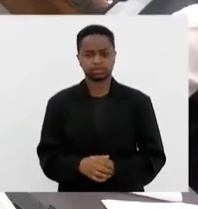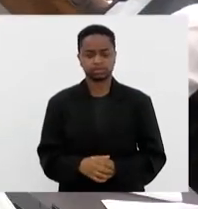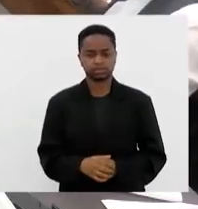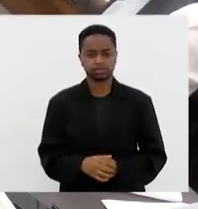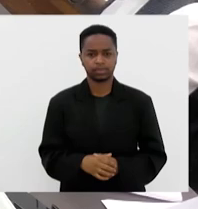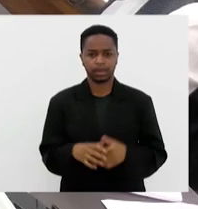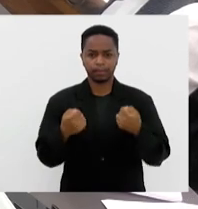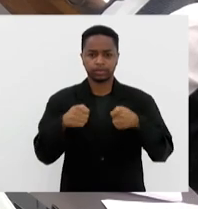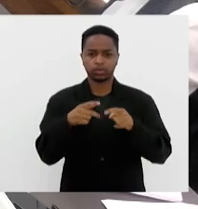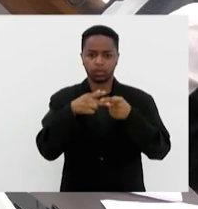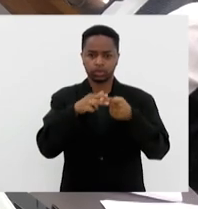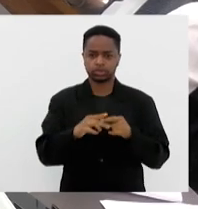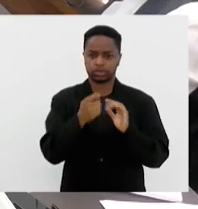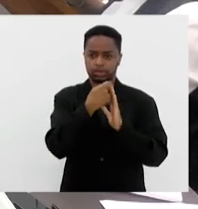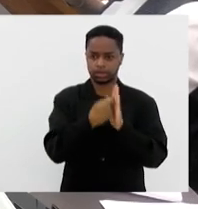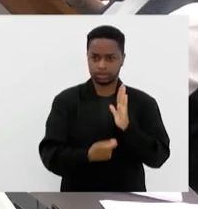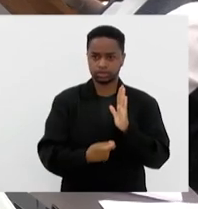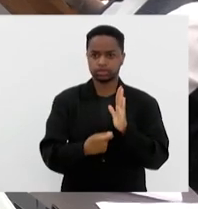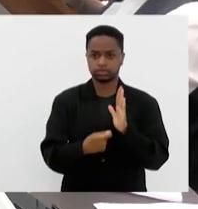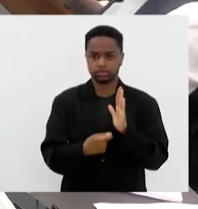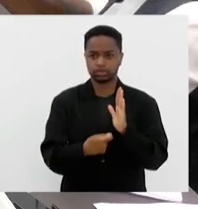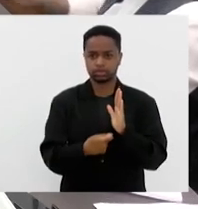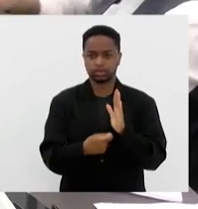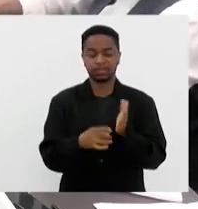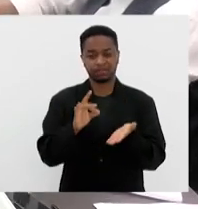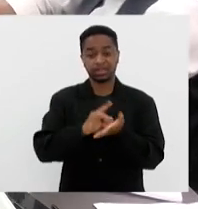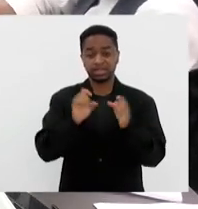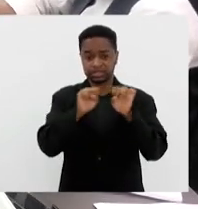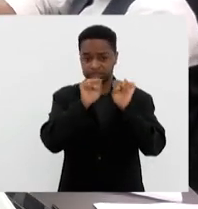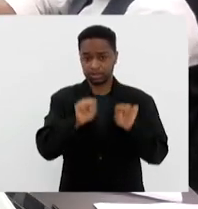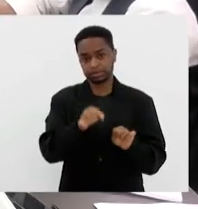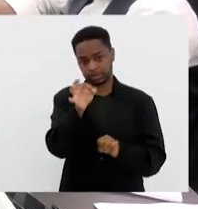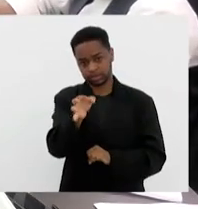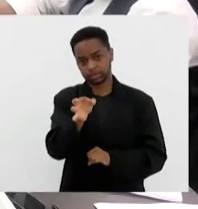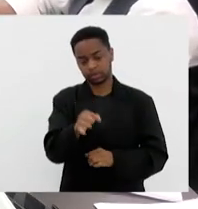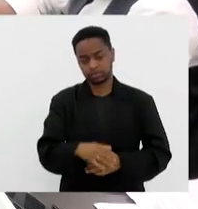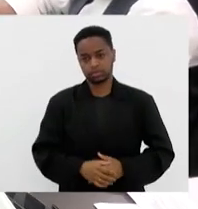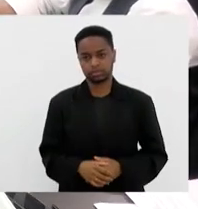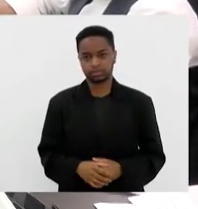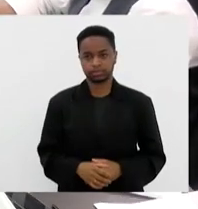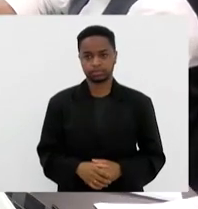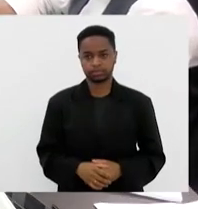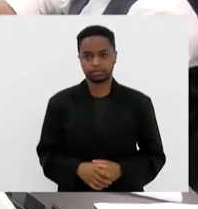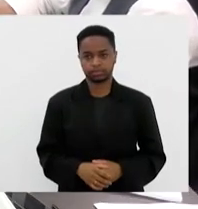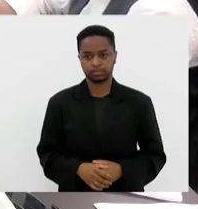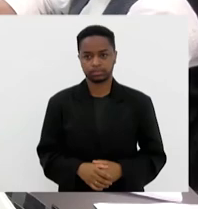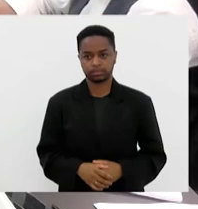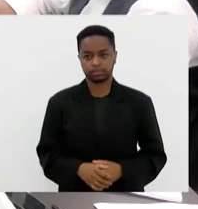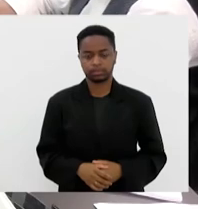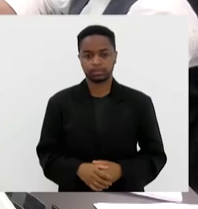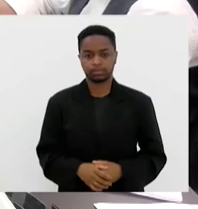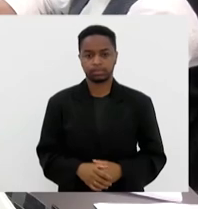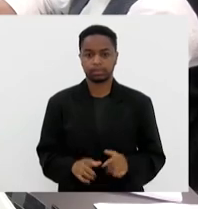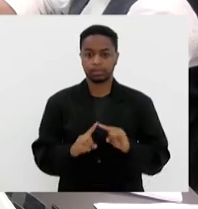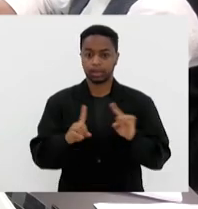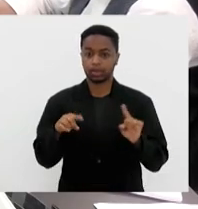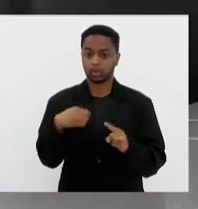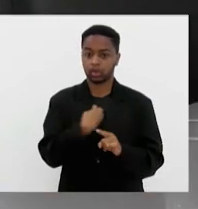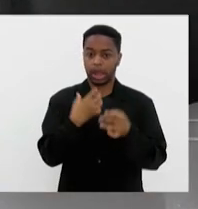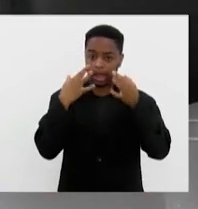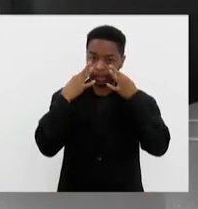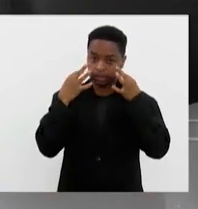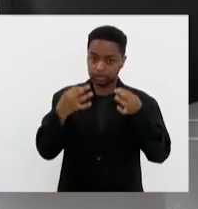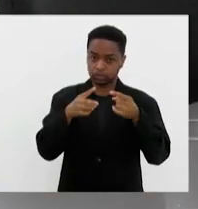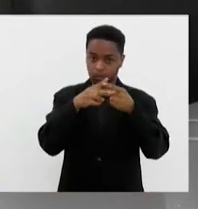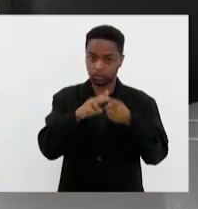redacional da. A assessoria do deputado Canella está dizendo que no sistema está correto. Mas, de qualquer forma, a gente fica atento aí a corrigir a